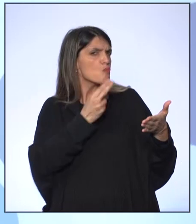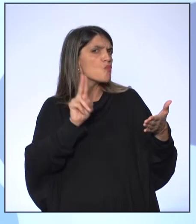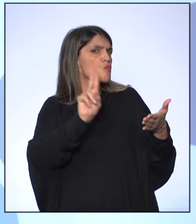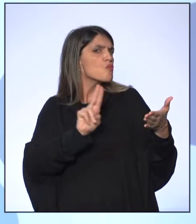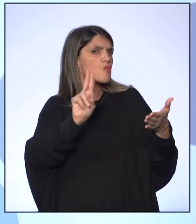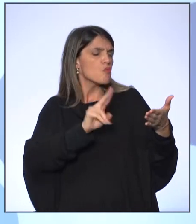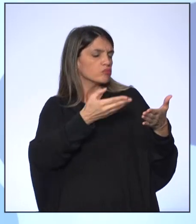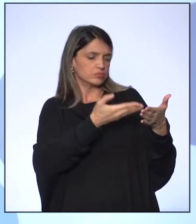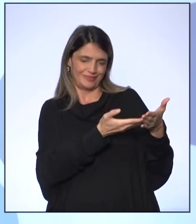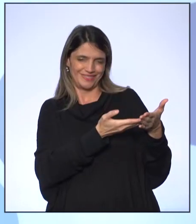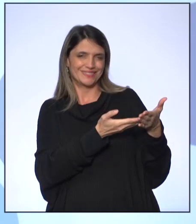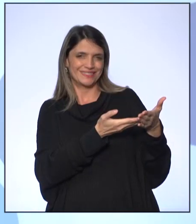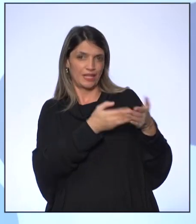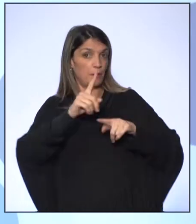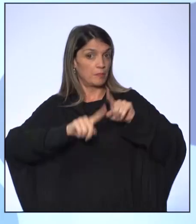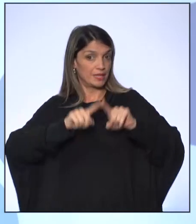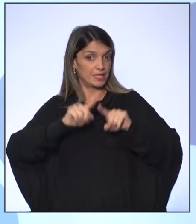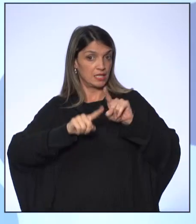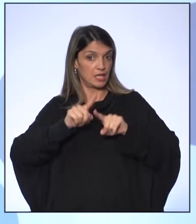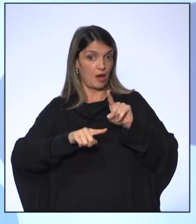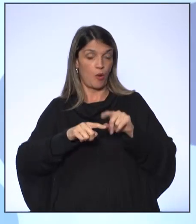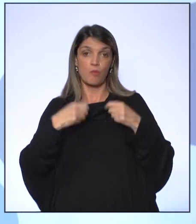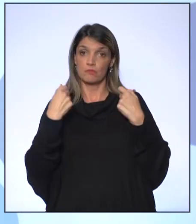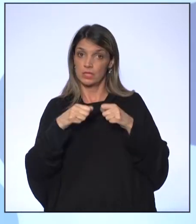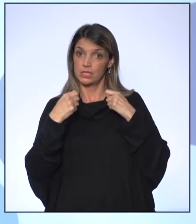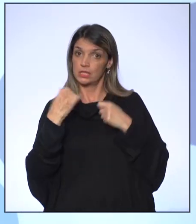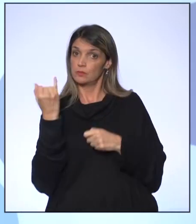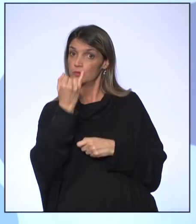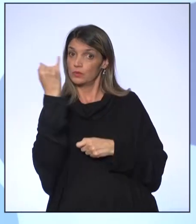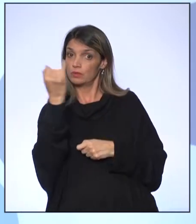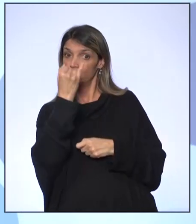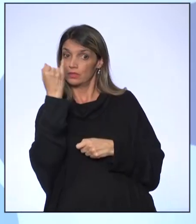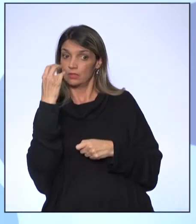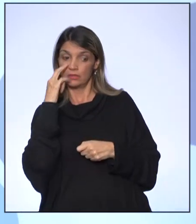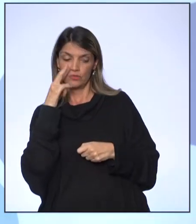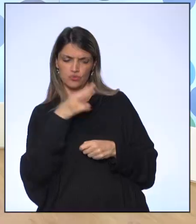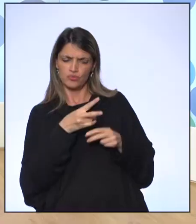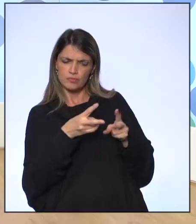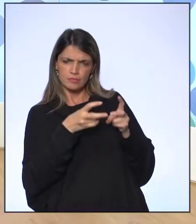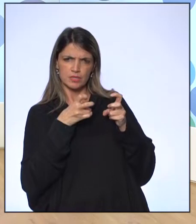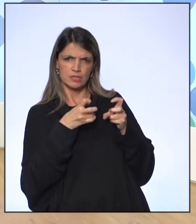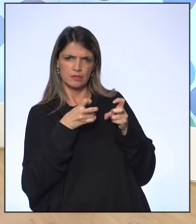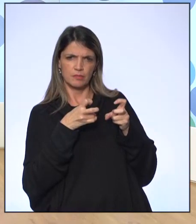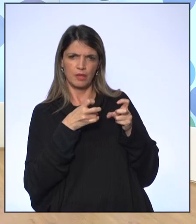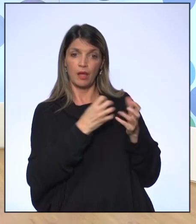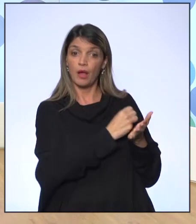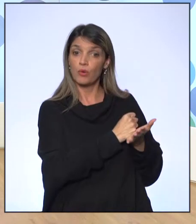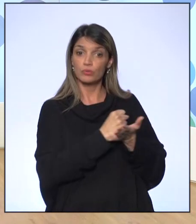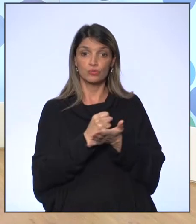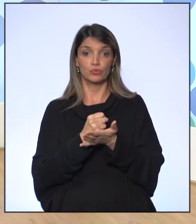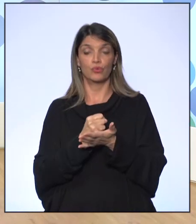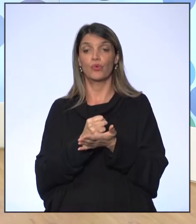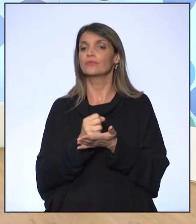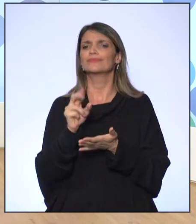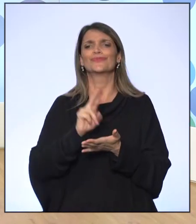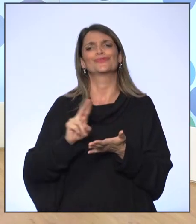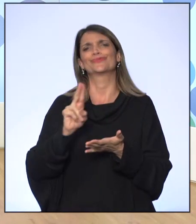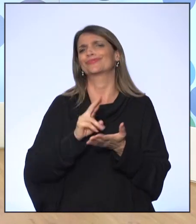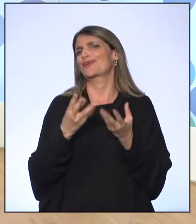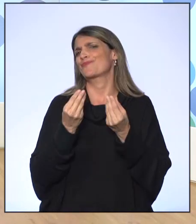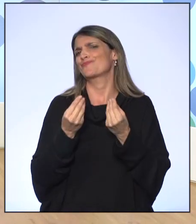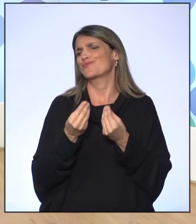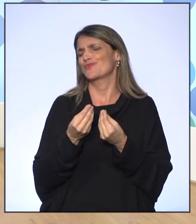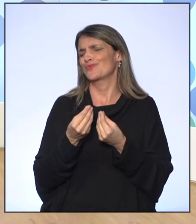usá-lo. E é bom observar direitinho, né? Eu trouxe aqui um instrumento muito usado. Sabe o que é isso